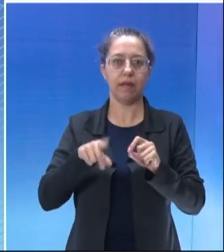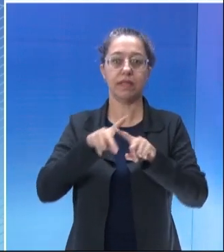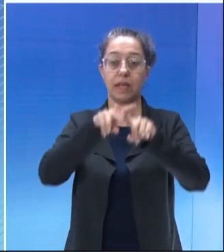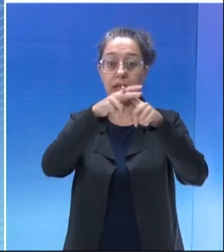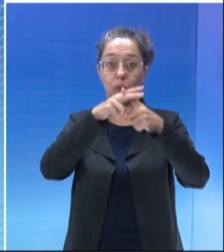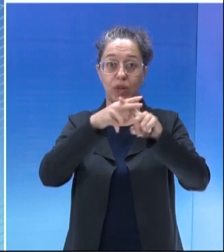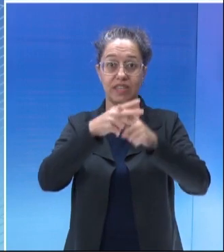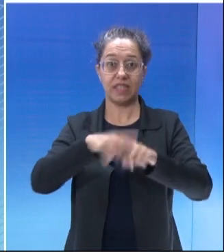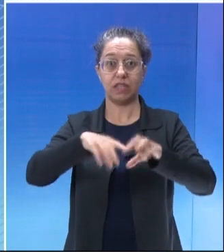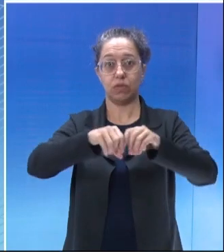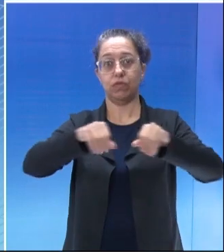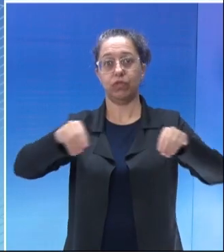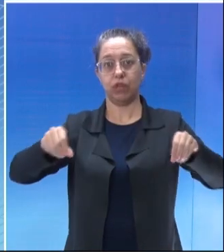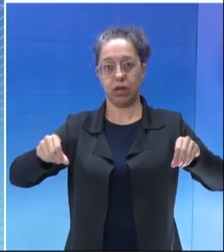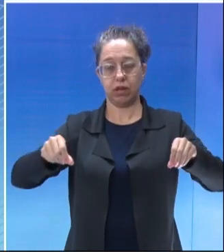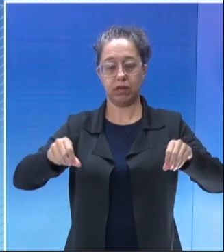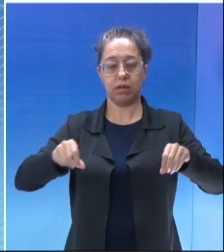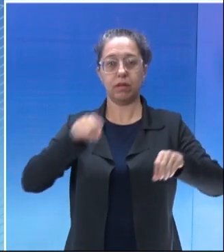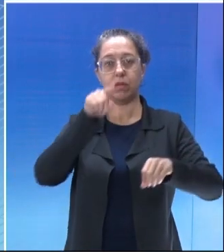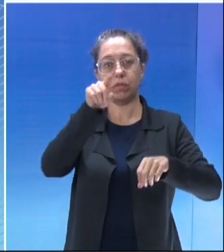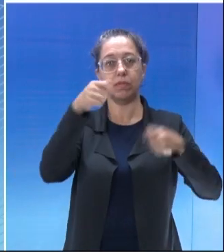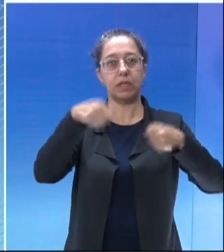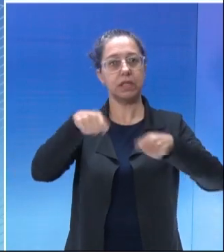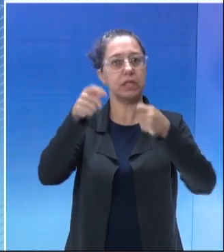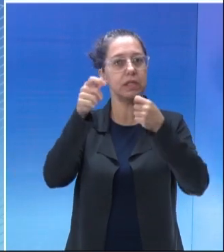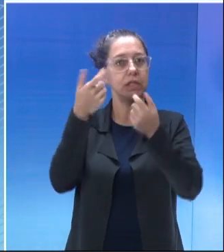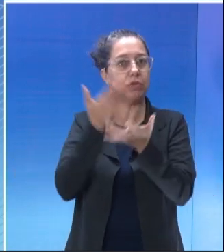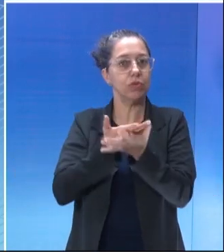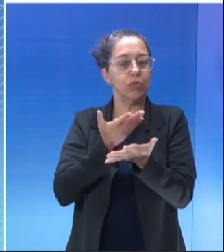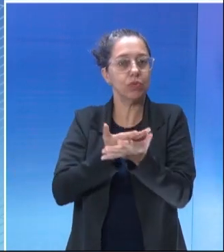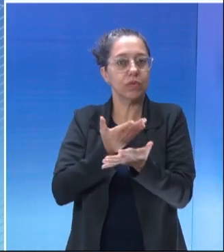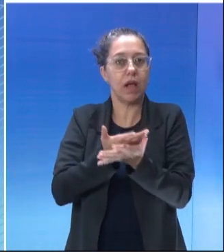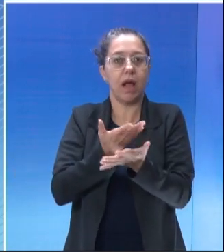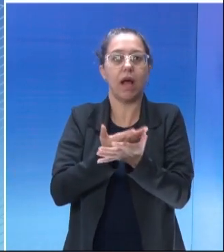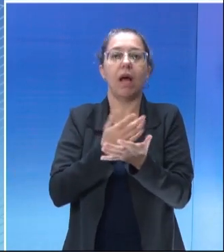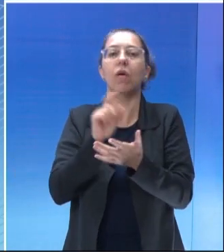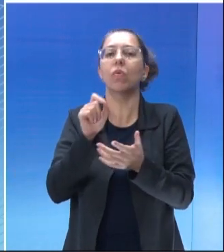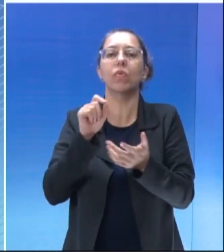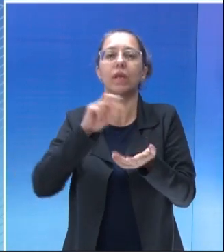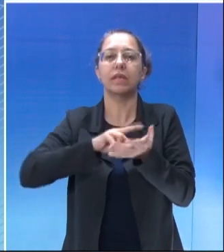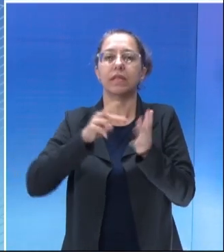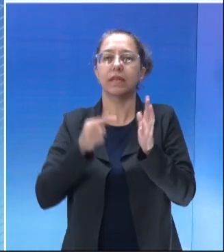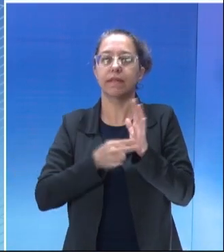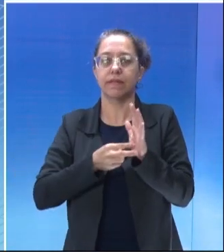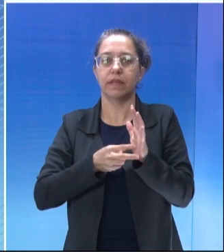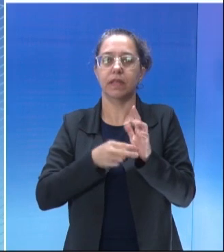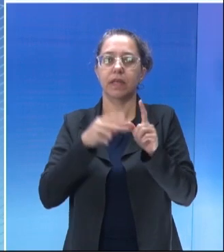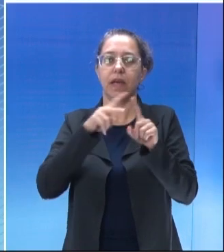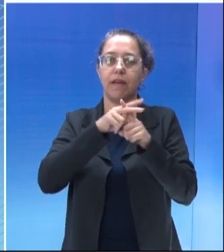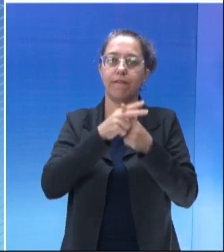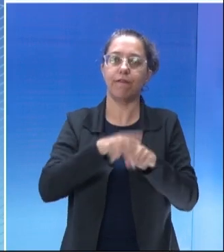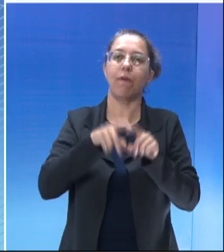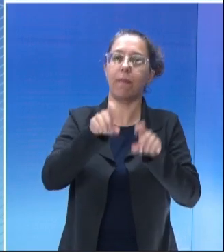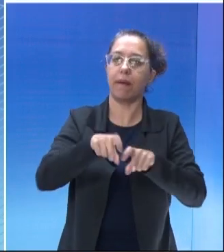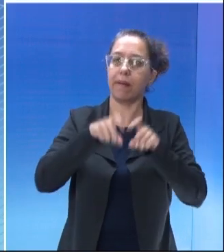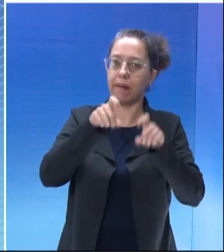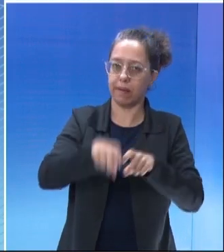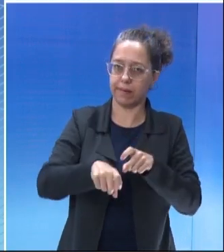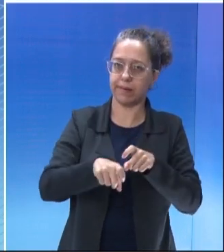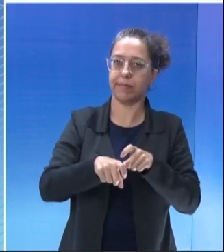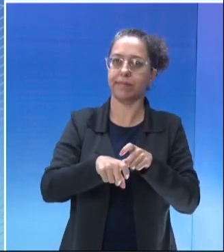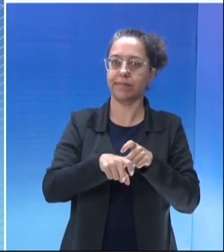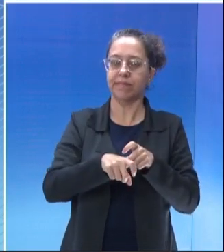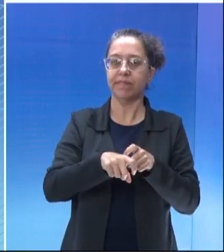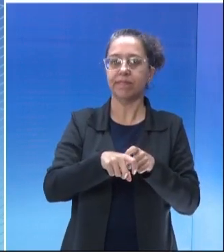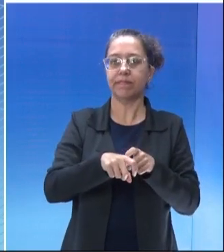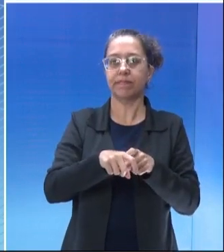regularização fundiária. Você tem que estudar o que é reforma agrária. Por exemplo, um aluno que vai